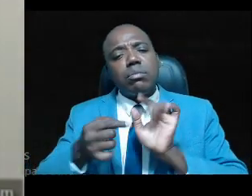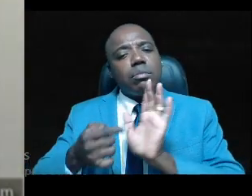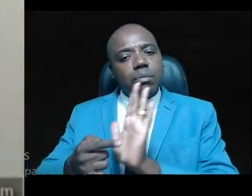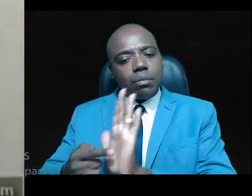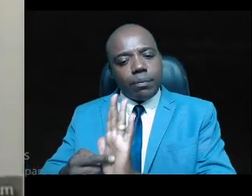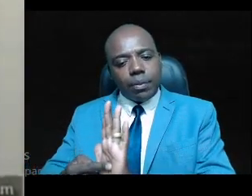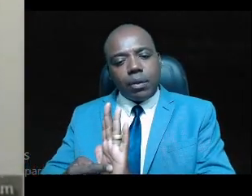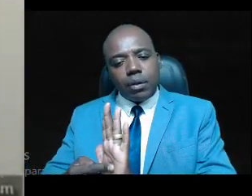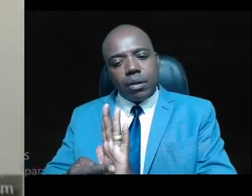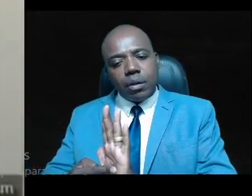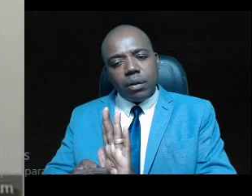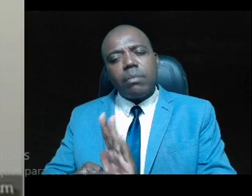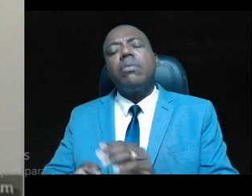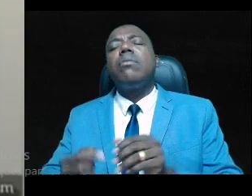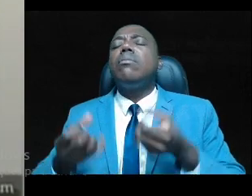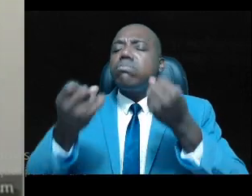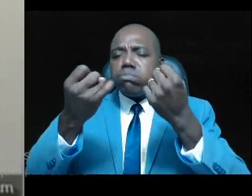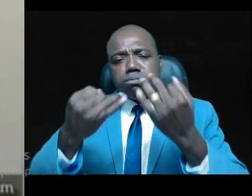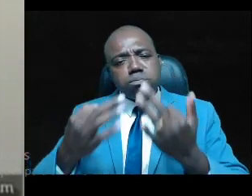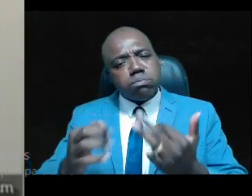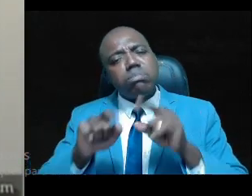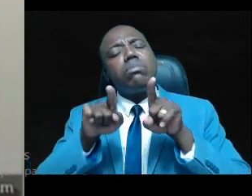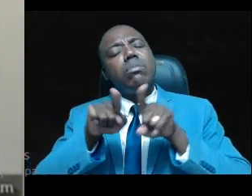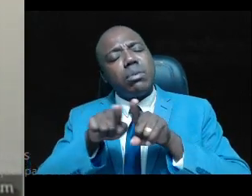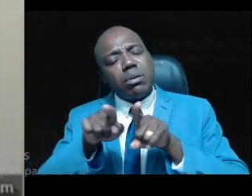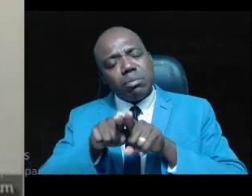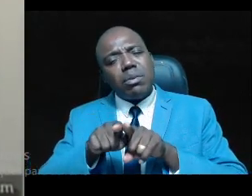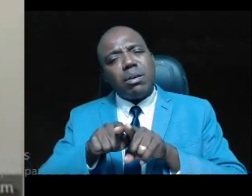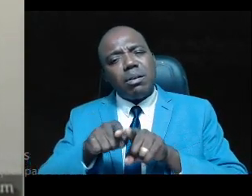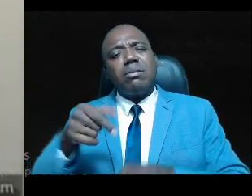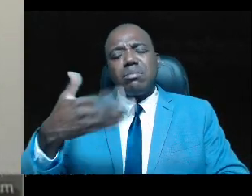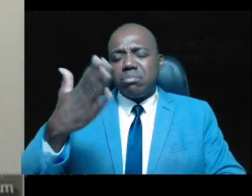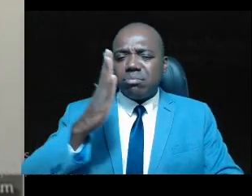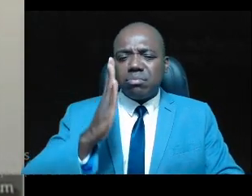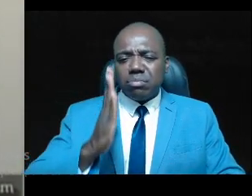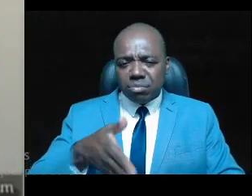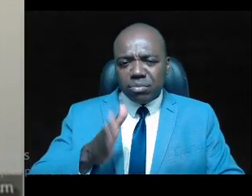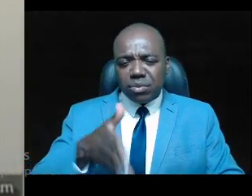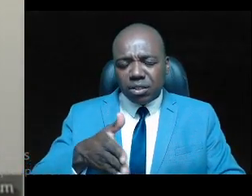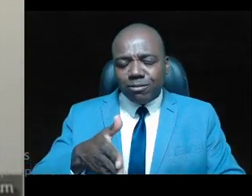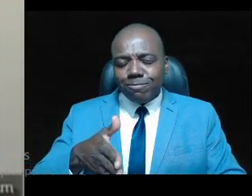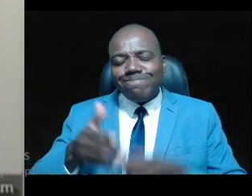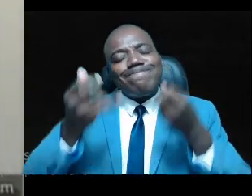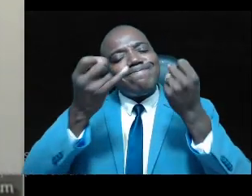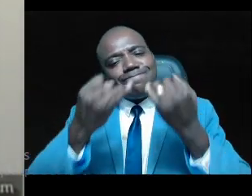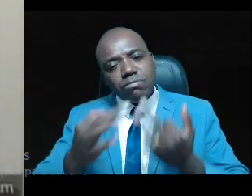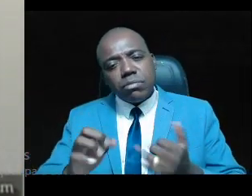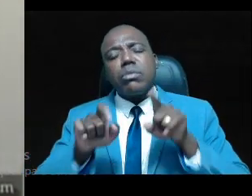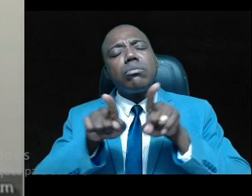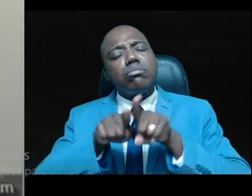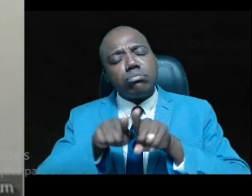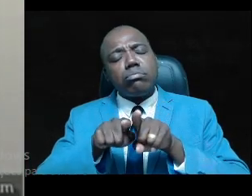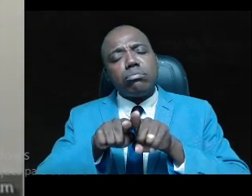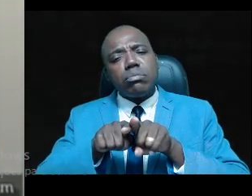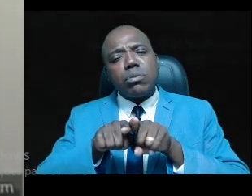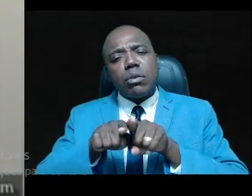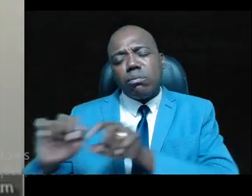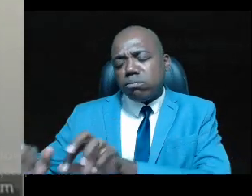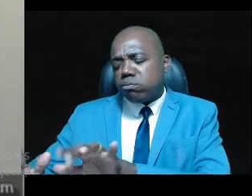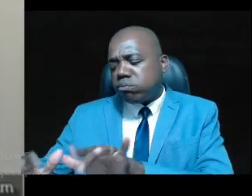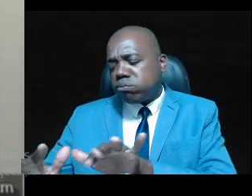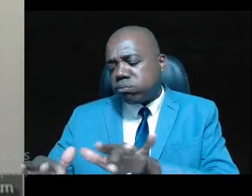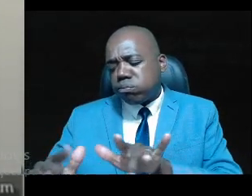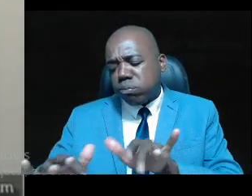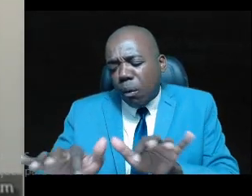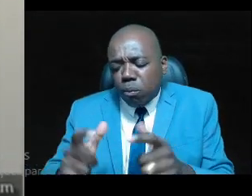um, a esse já amortecido, descenderam tantos em multidão, como as estrelas do